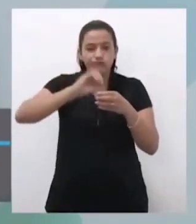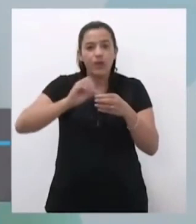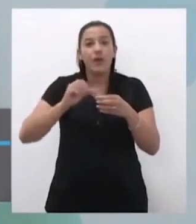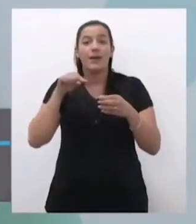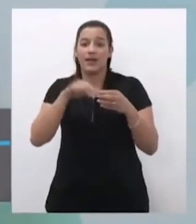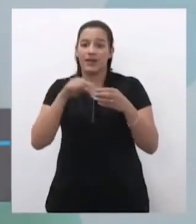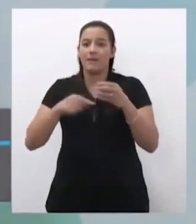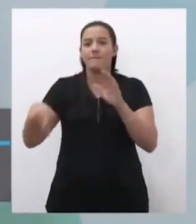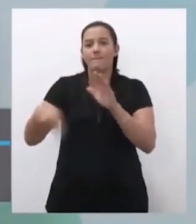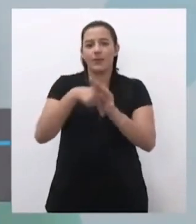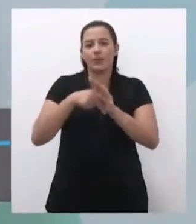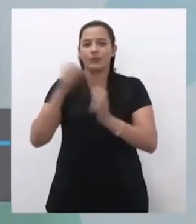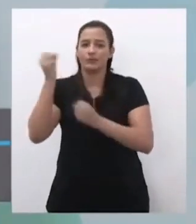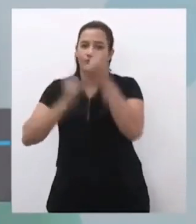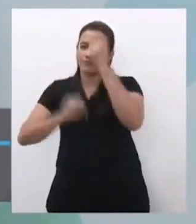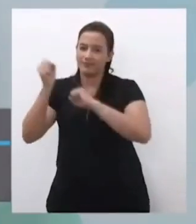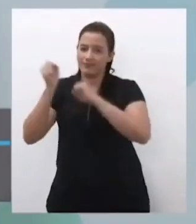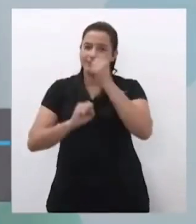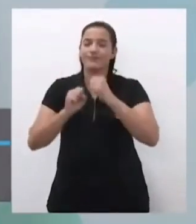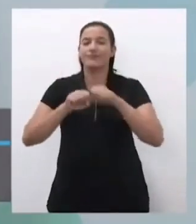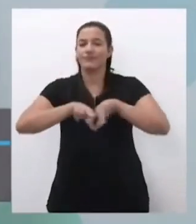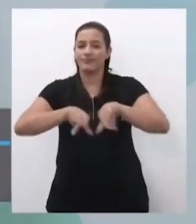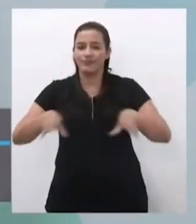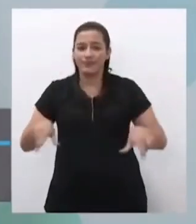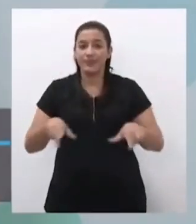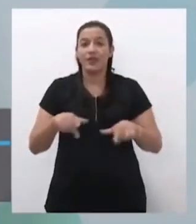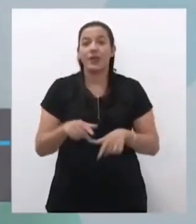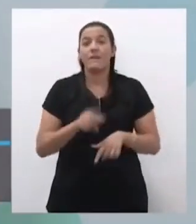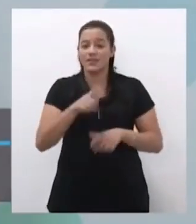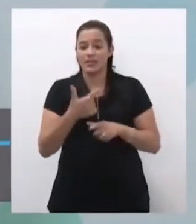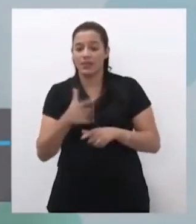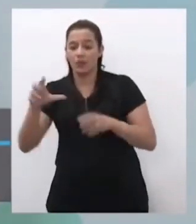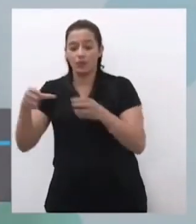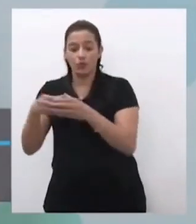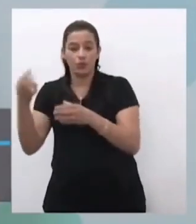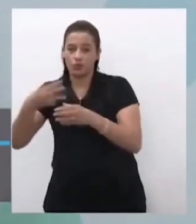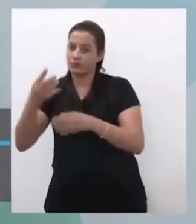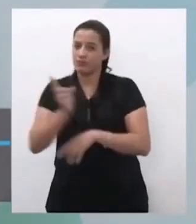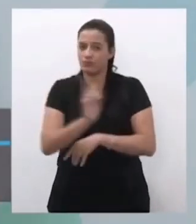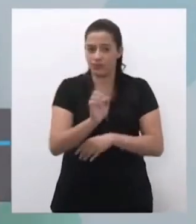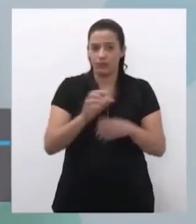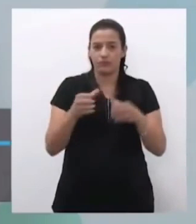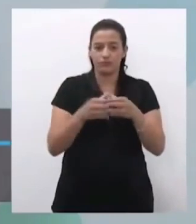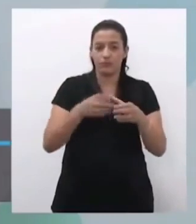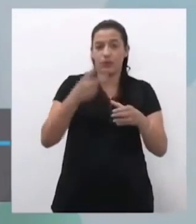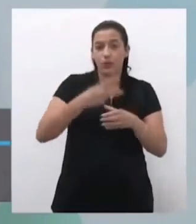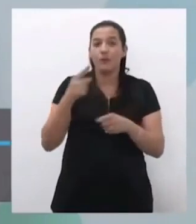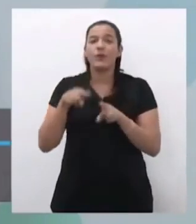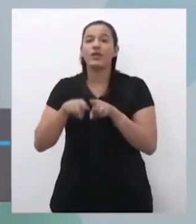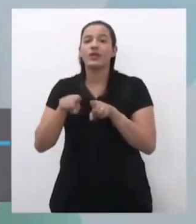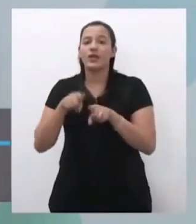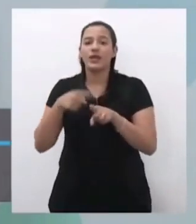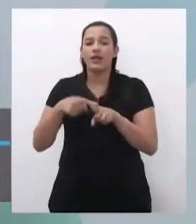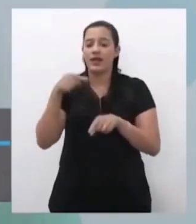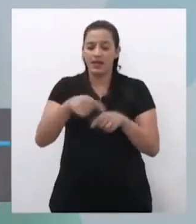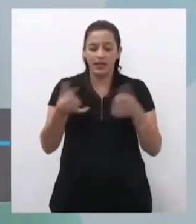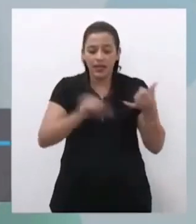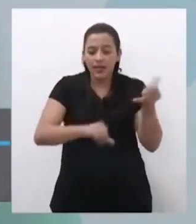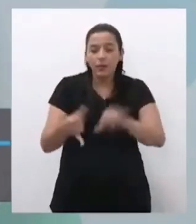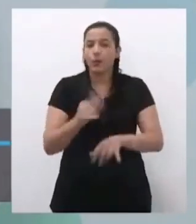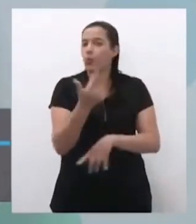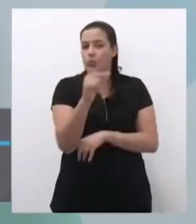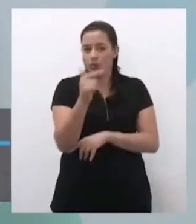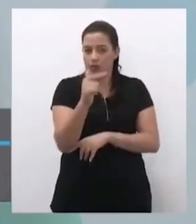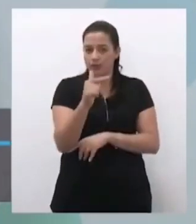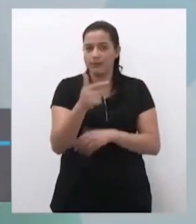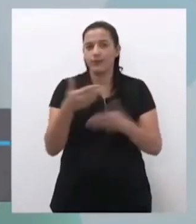é o terceiro grupo, que é o ultraprocessado, porque ele não tem aditivação química, ok? Então, nesse grupo, principalmente, nós temos as compotas